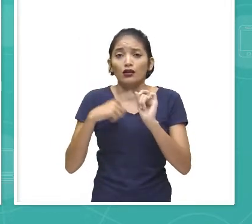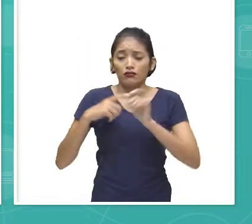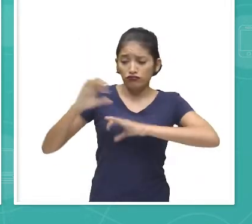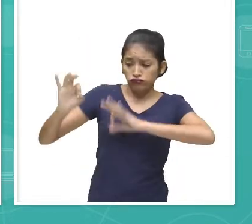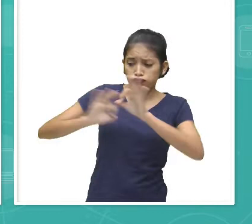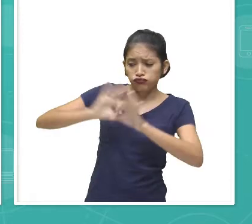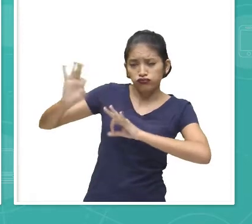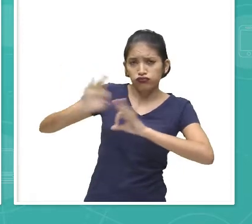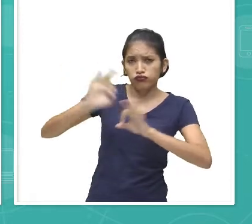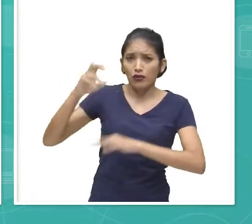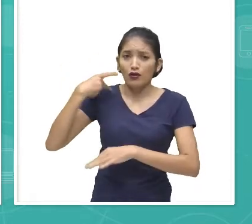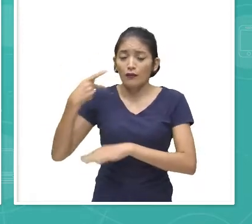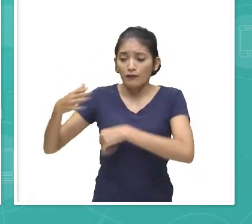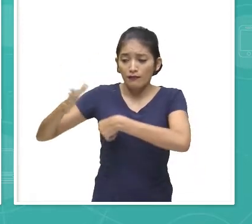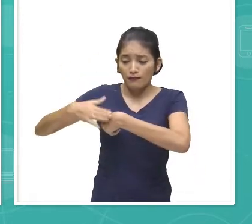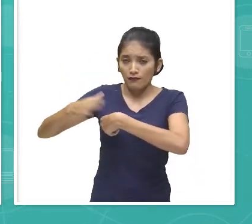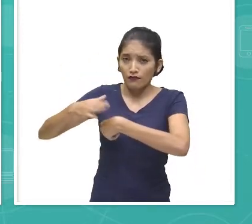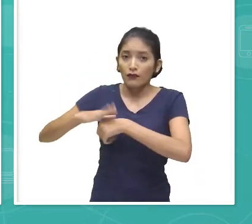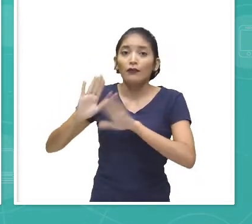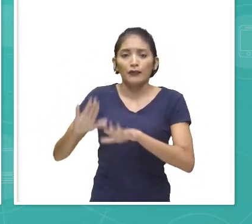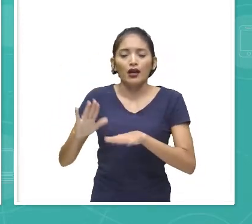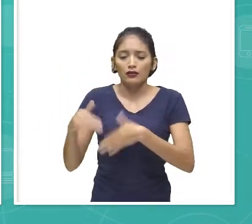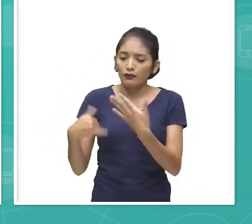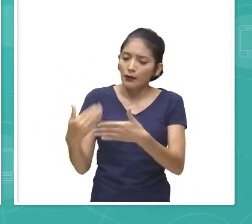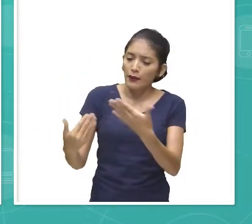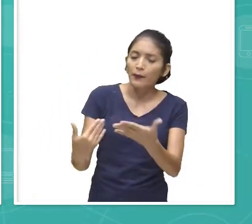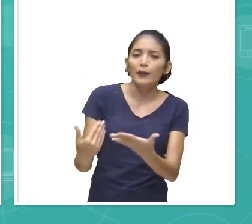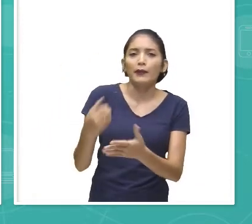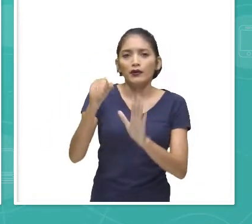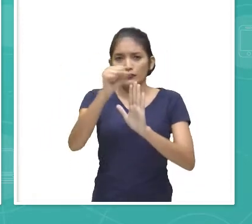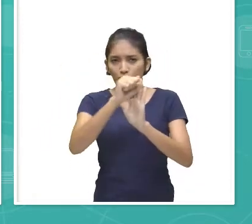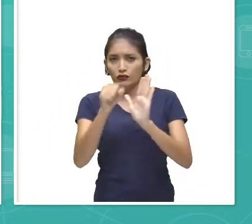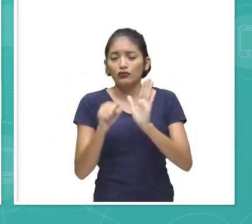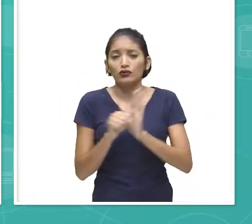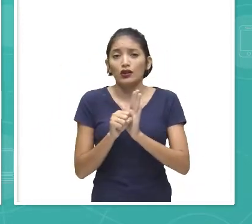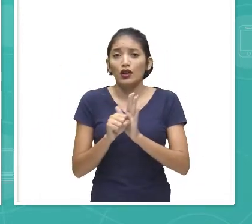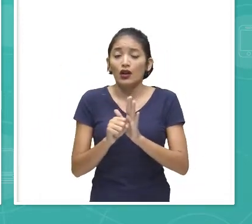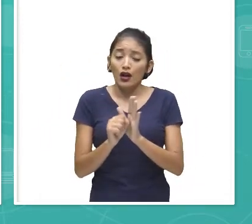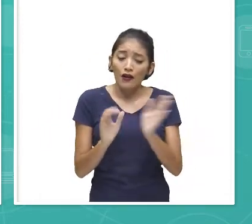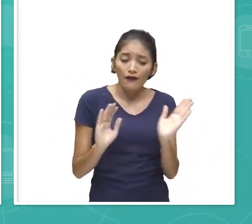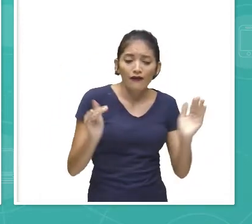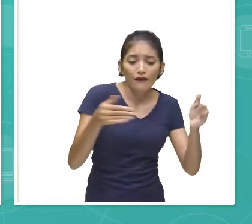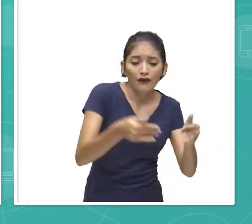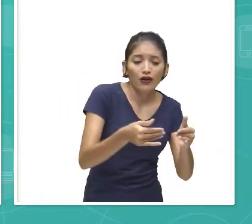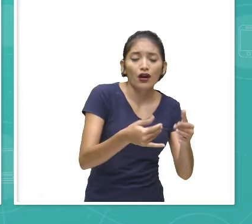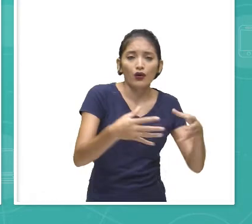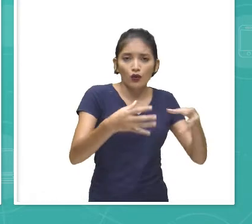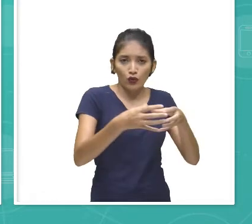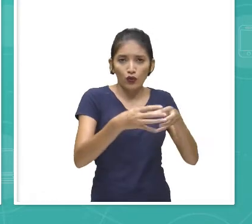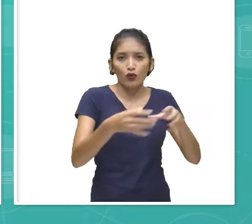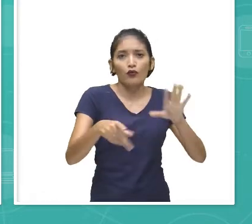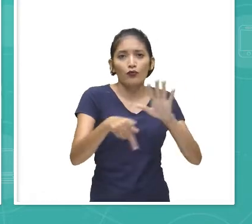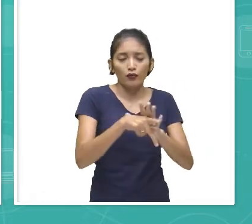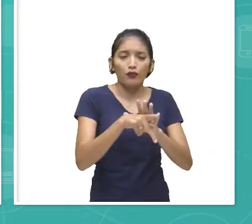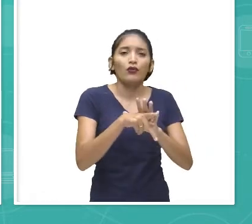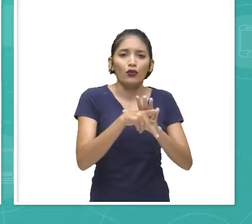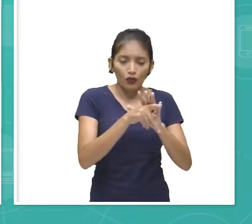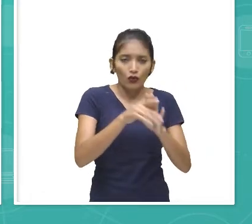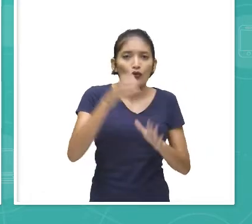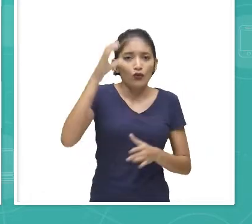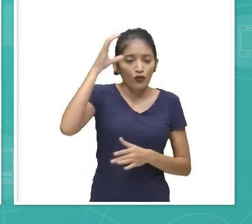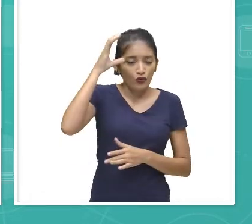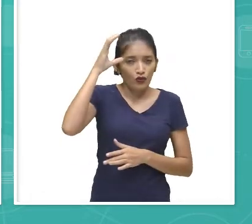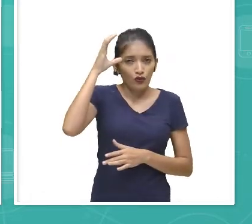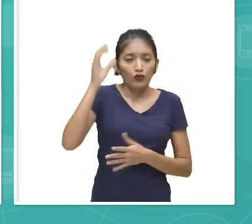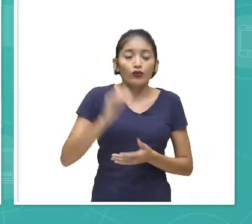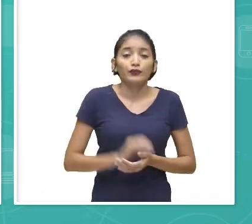política independente, mas no decorrer dos séculos, eles vão se centralizando e vão formando o Reino do Congo. No Brasil,